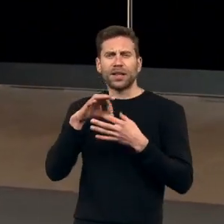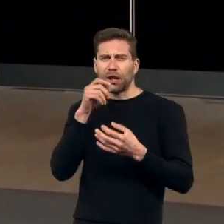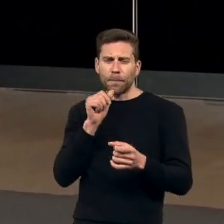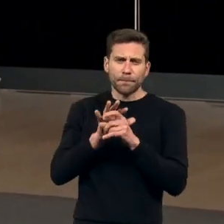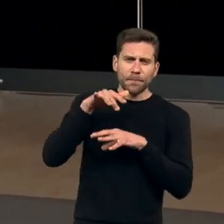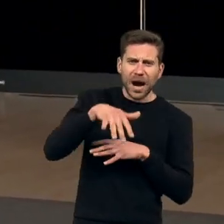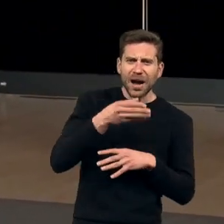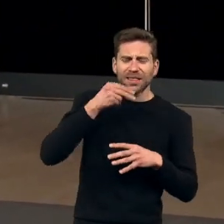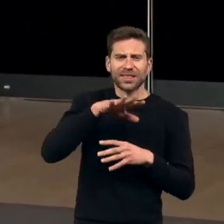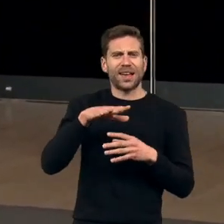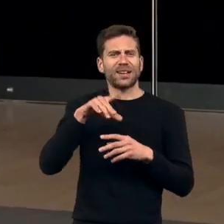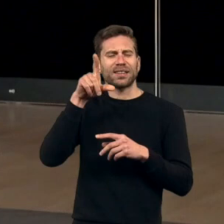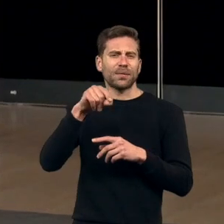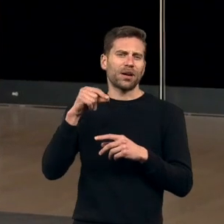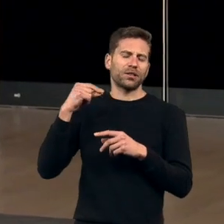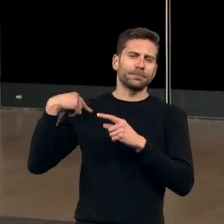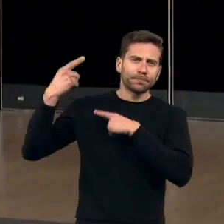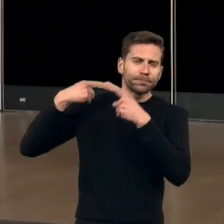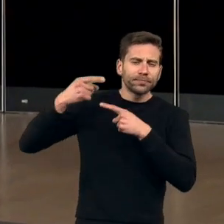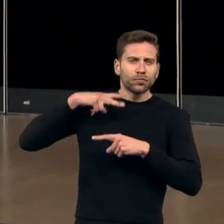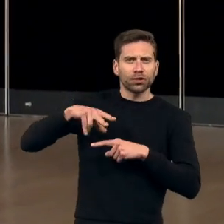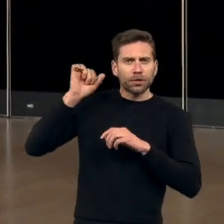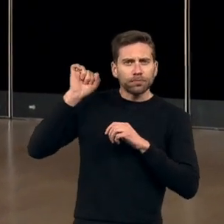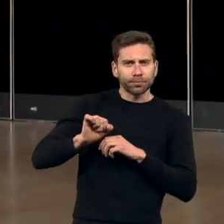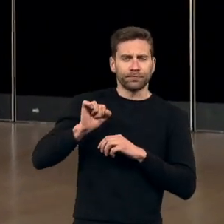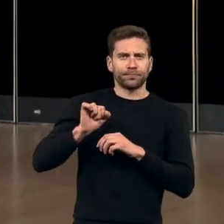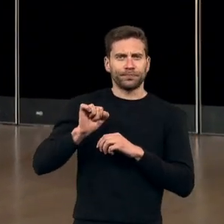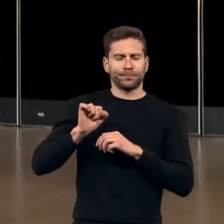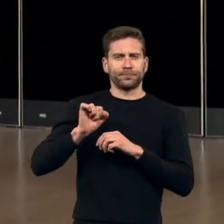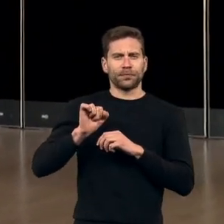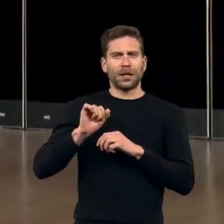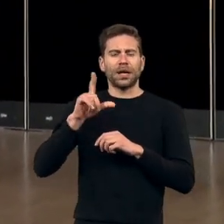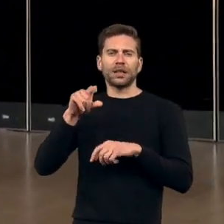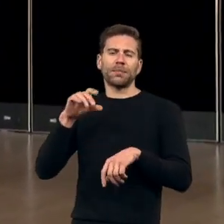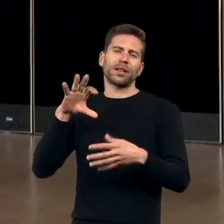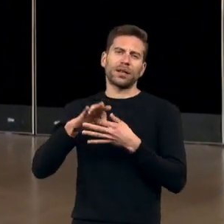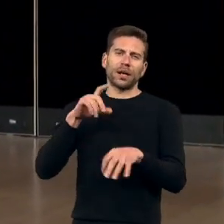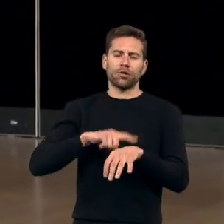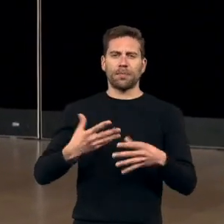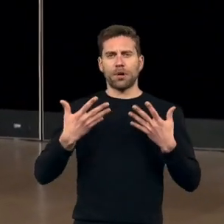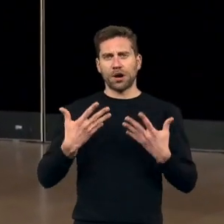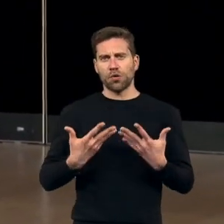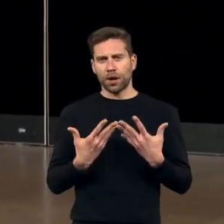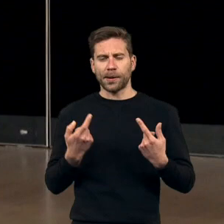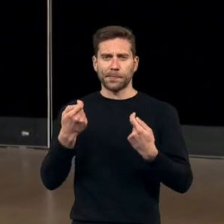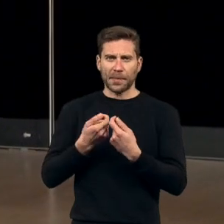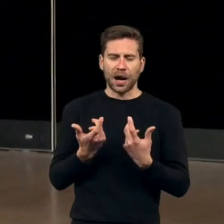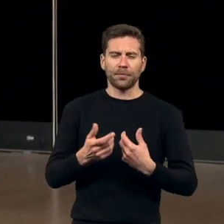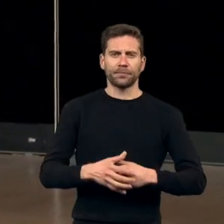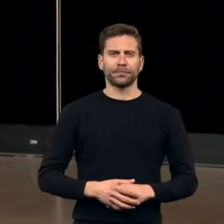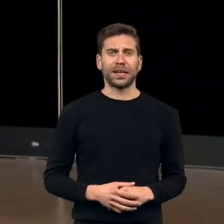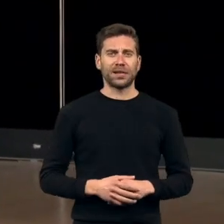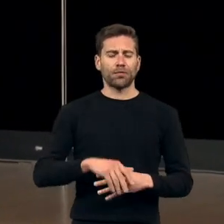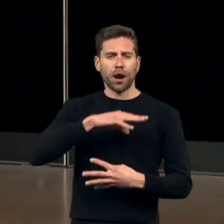de popular, algo de, também de moderno, de contemporâneo, e de alguma forma